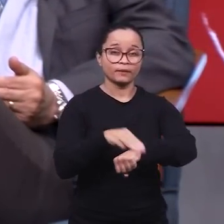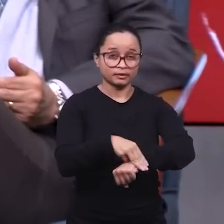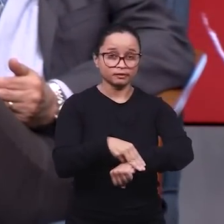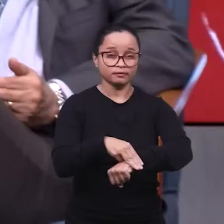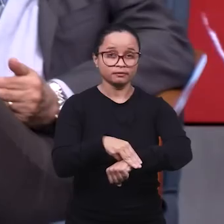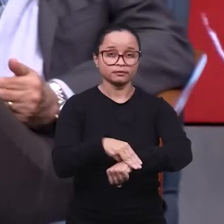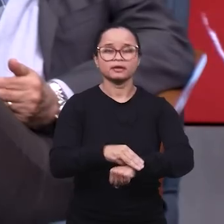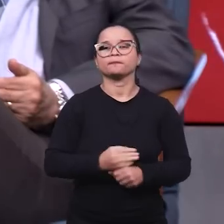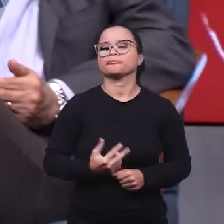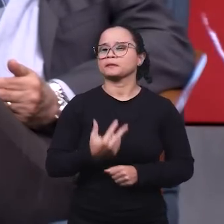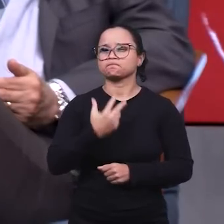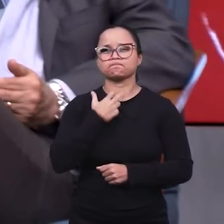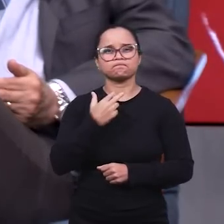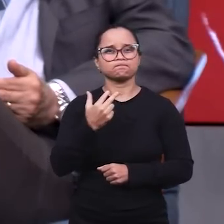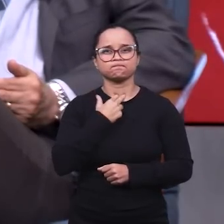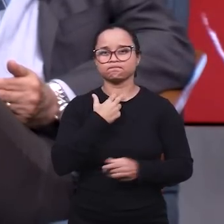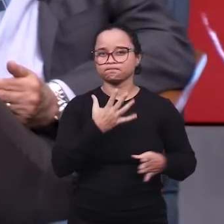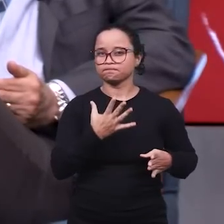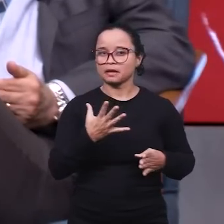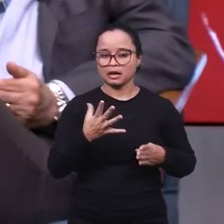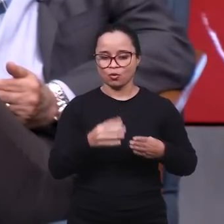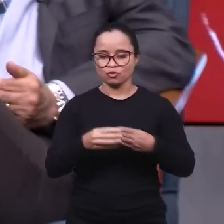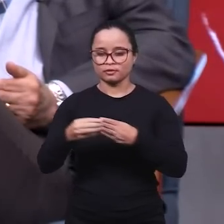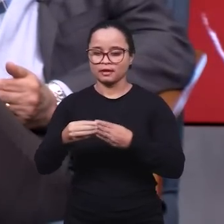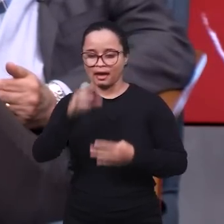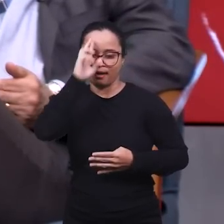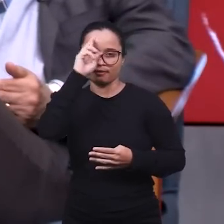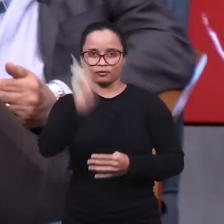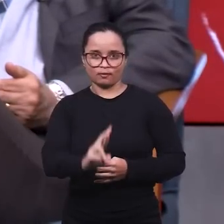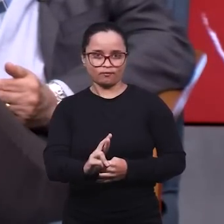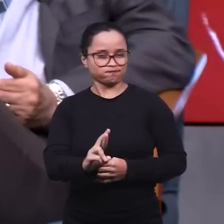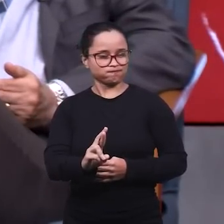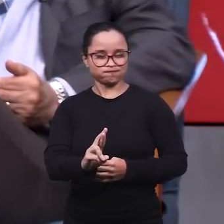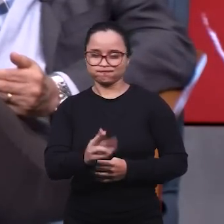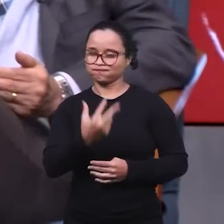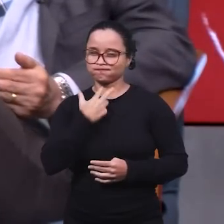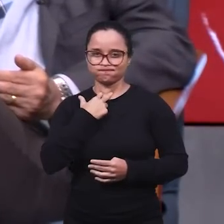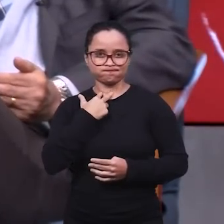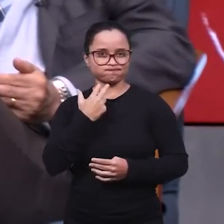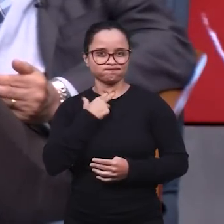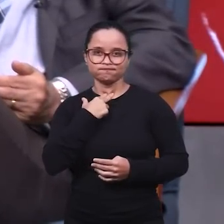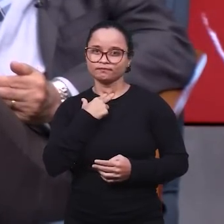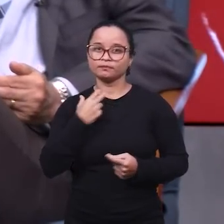não pode ser conduzido pela razão. Ele tem